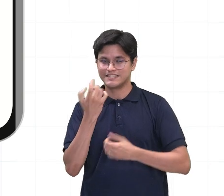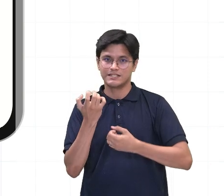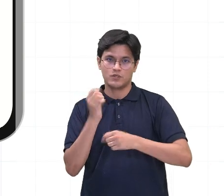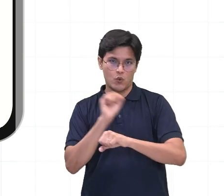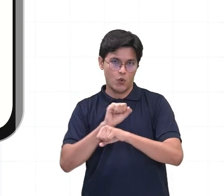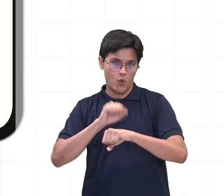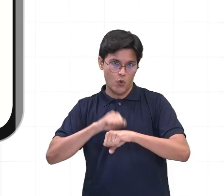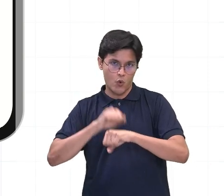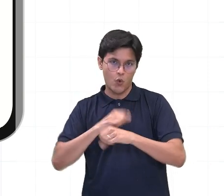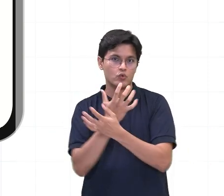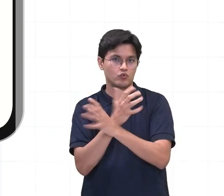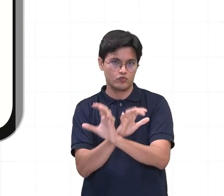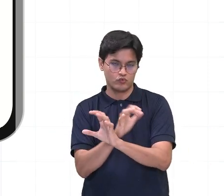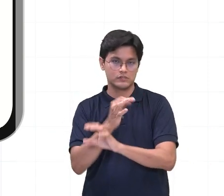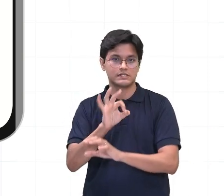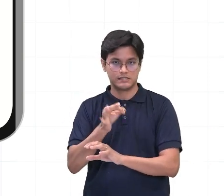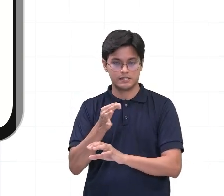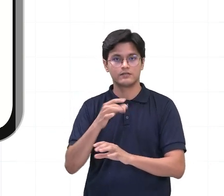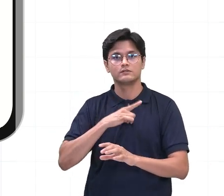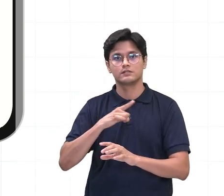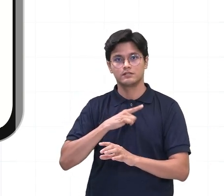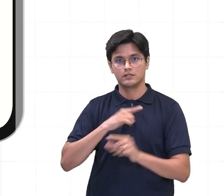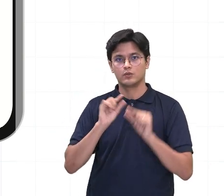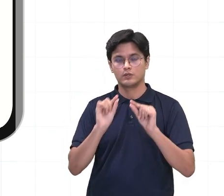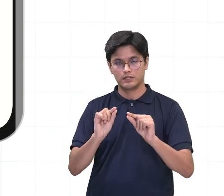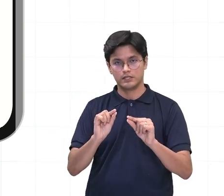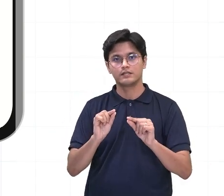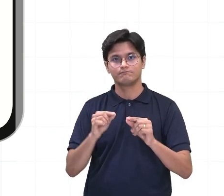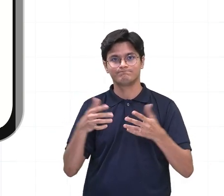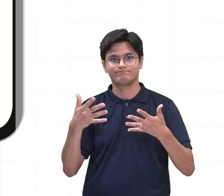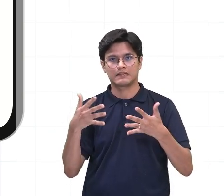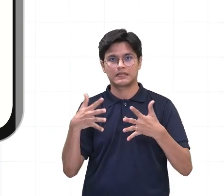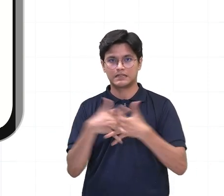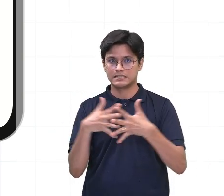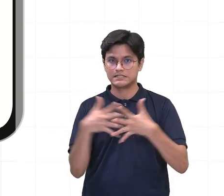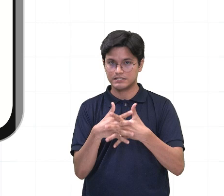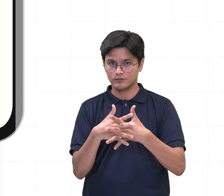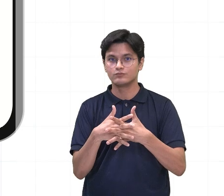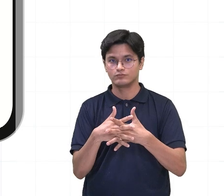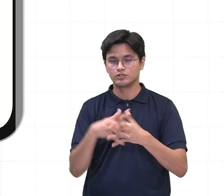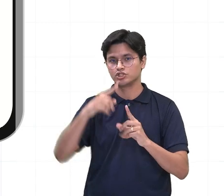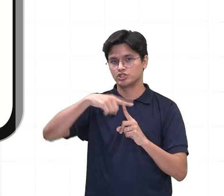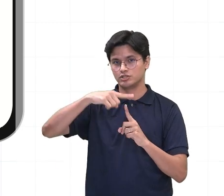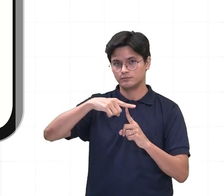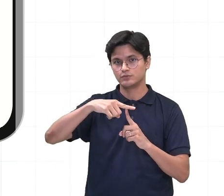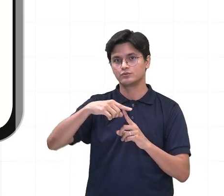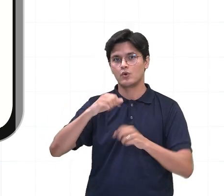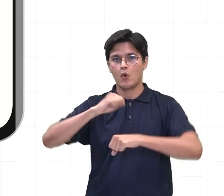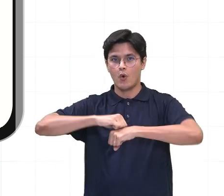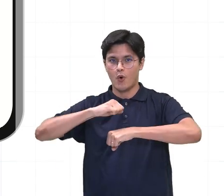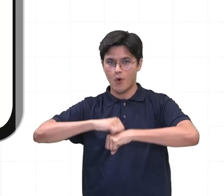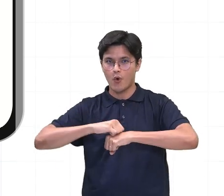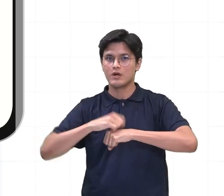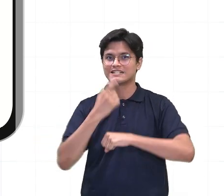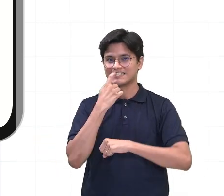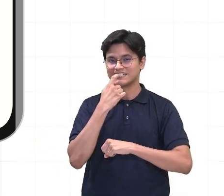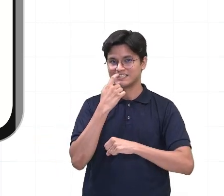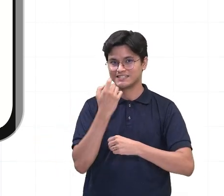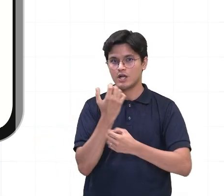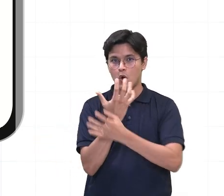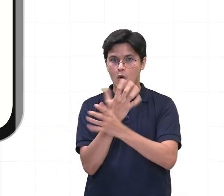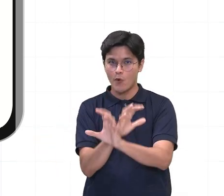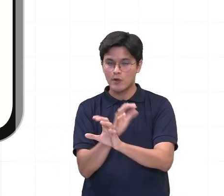um tecido. E esse tecido é um tecido conjuntivo ósseo, né? Essa matriz extracelular que compõe